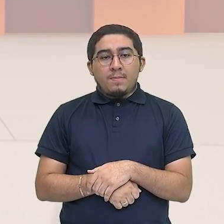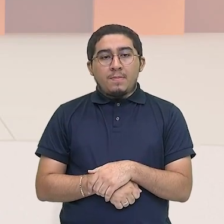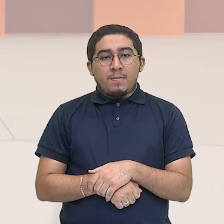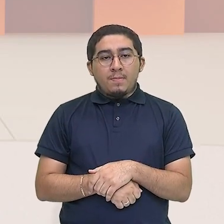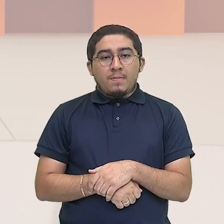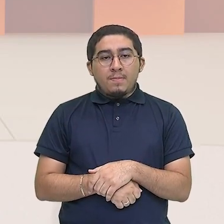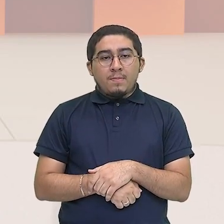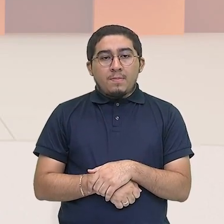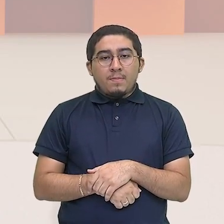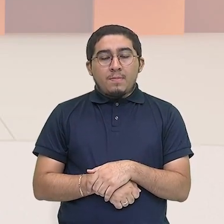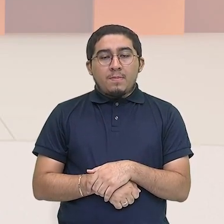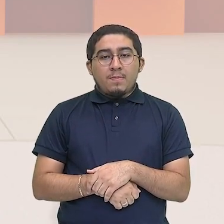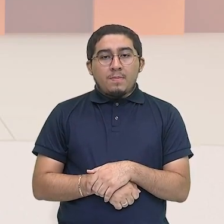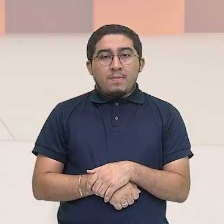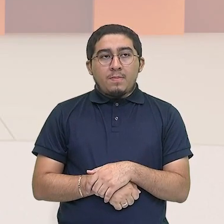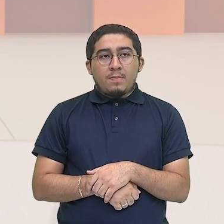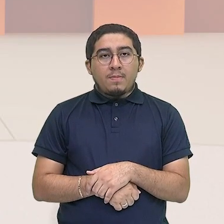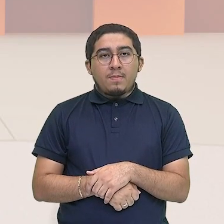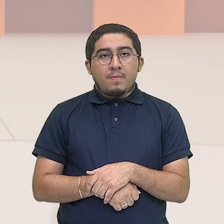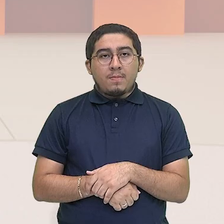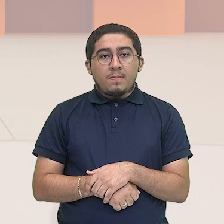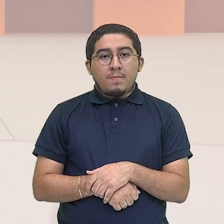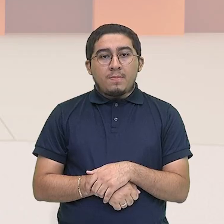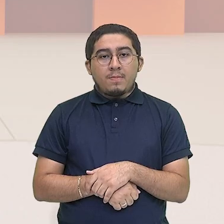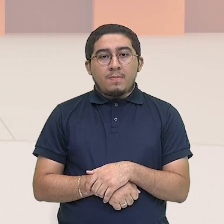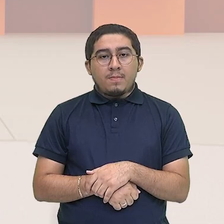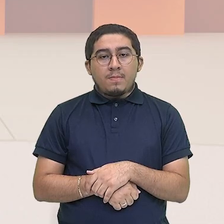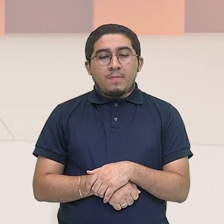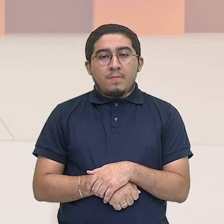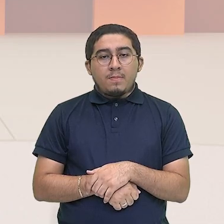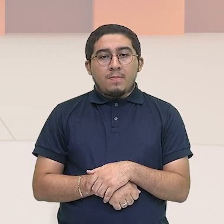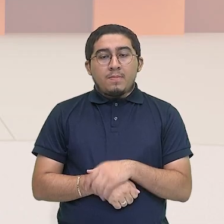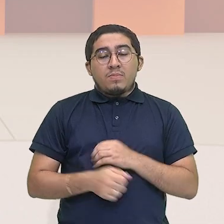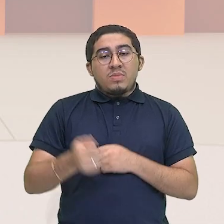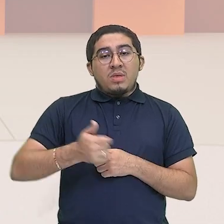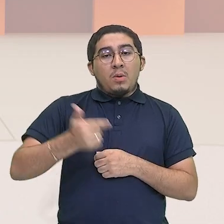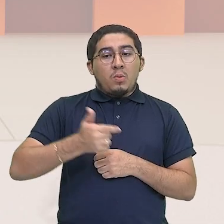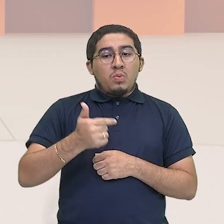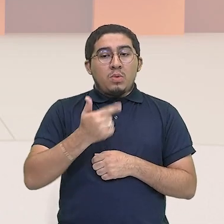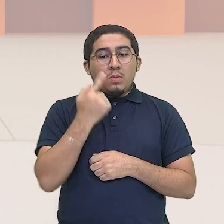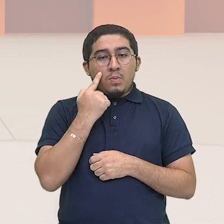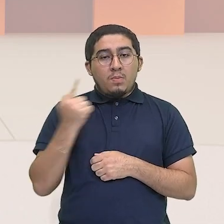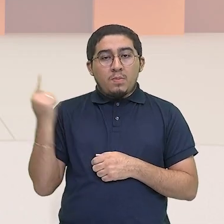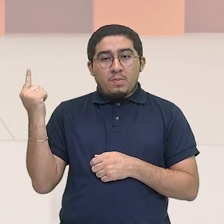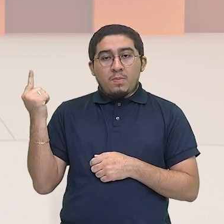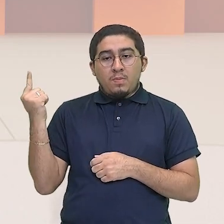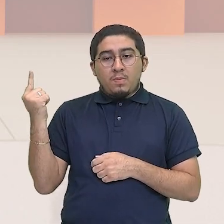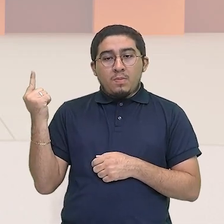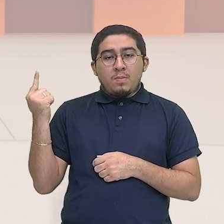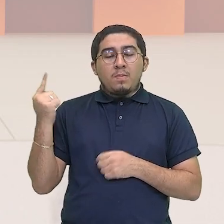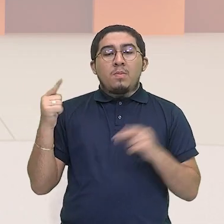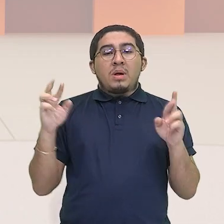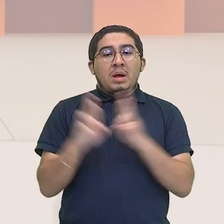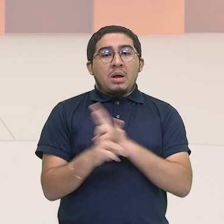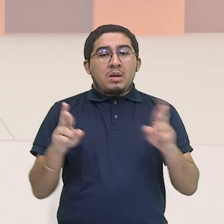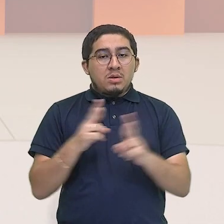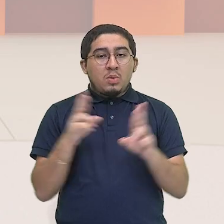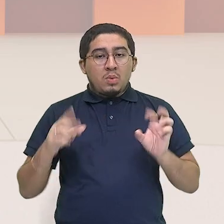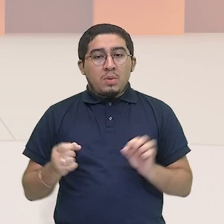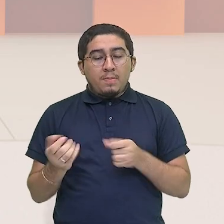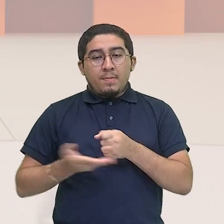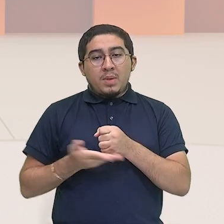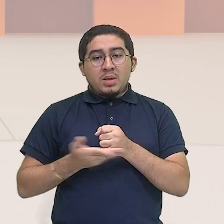exemplo de grupo primário. E o grupo secundário? Os grupos secundários são aqueles em que as relações se